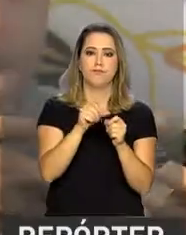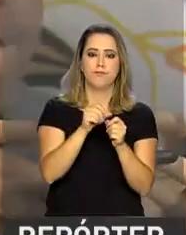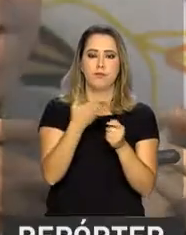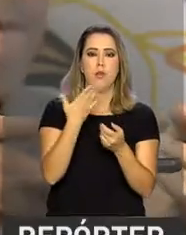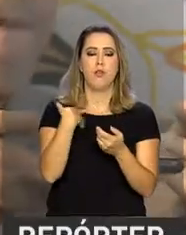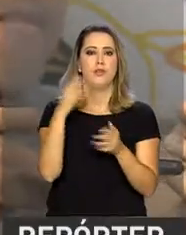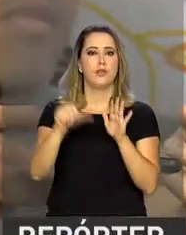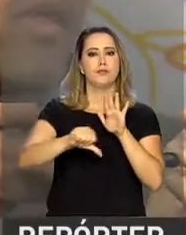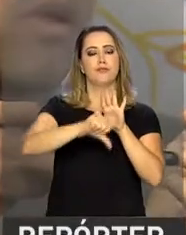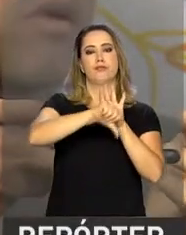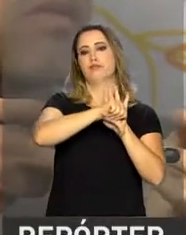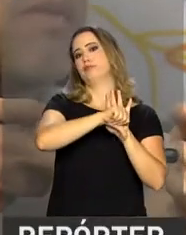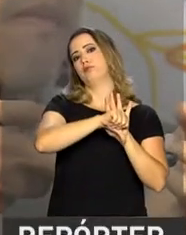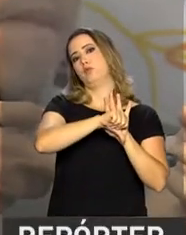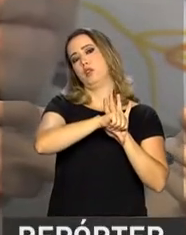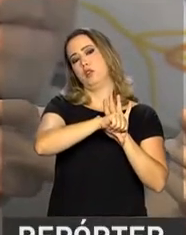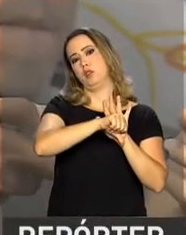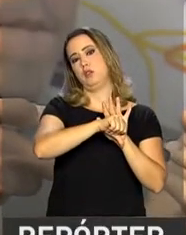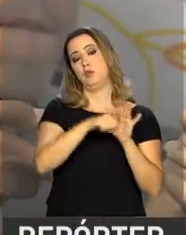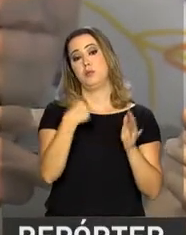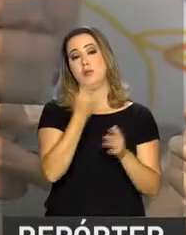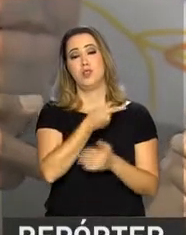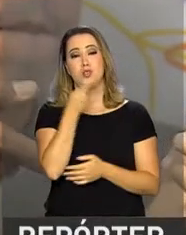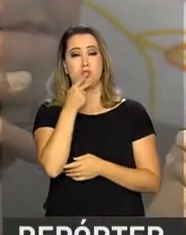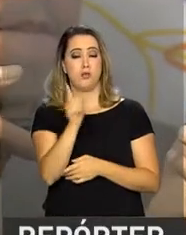deliberada. A gente fixar uma data, ela